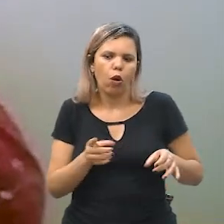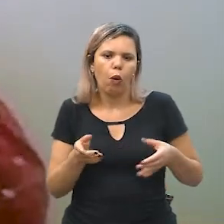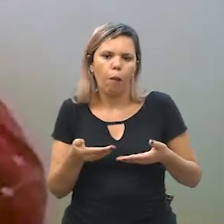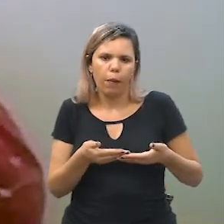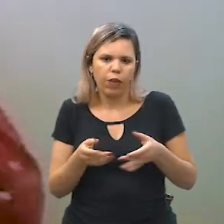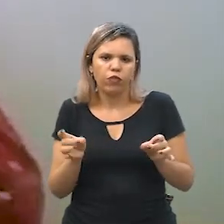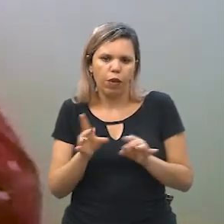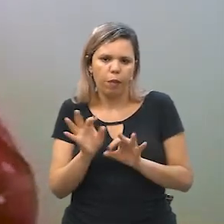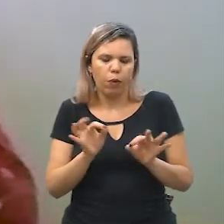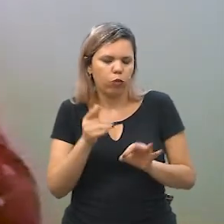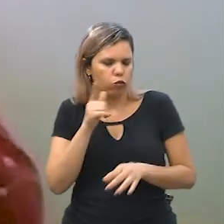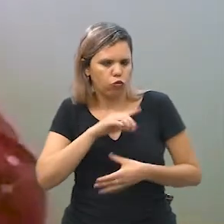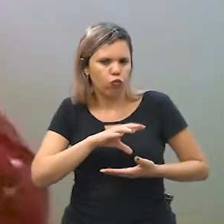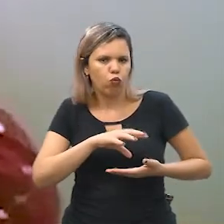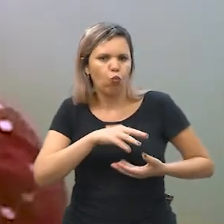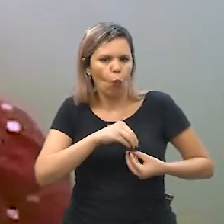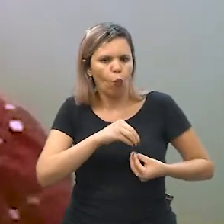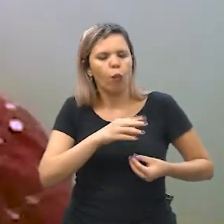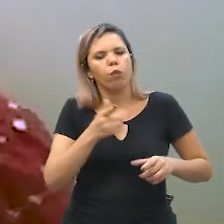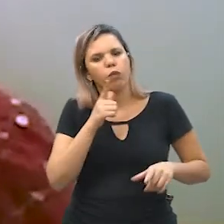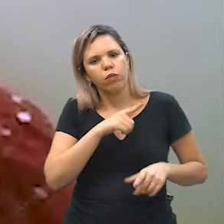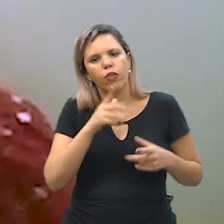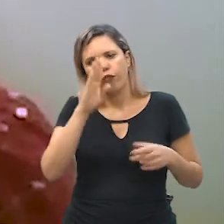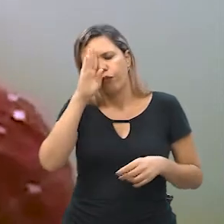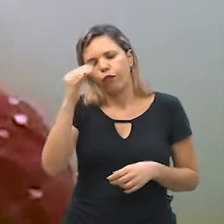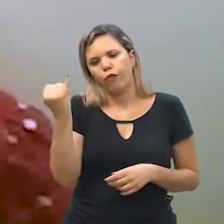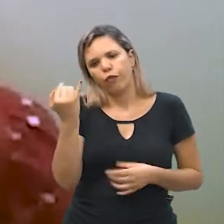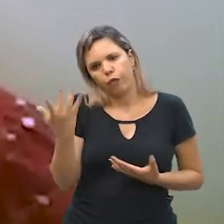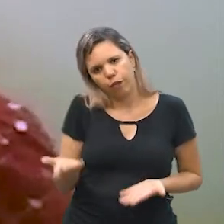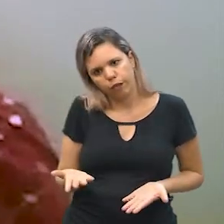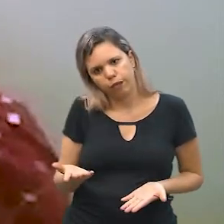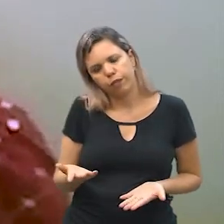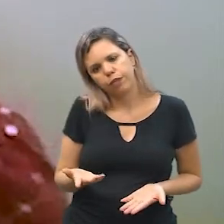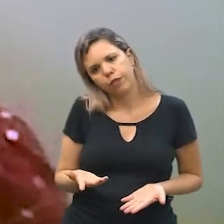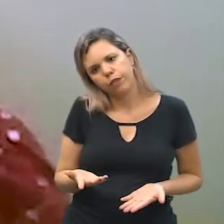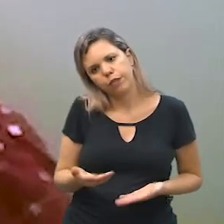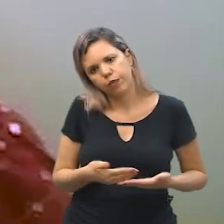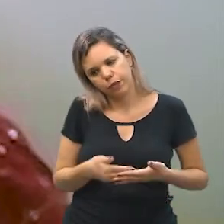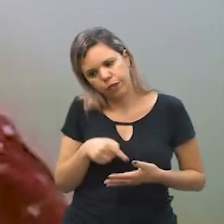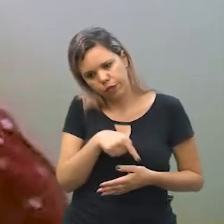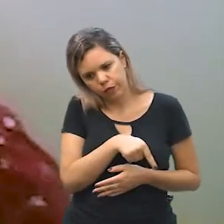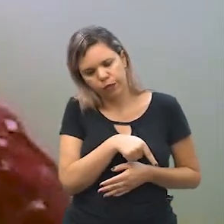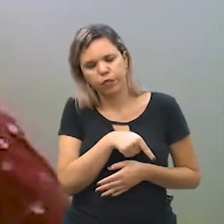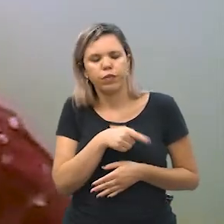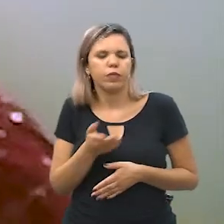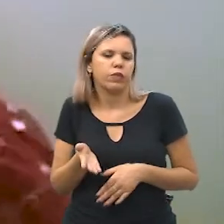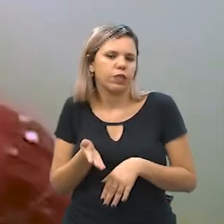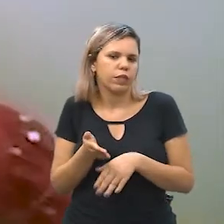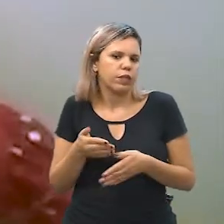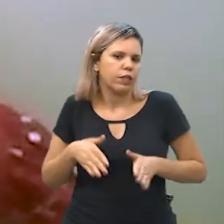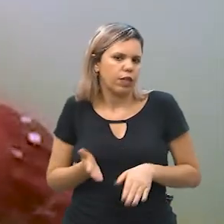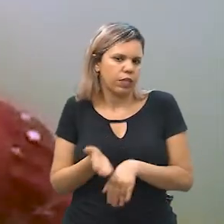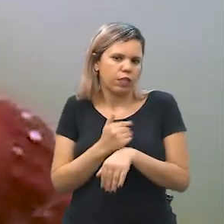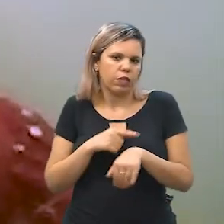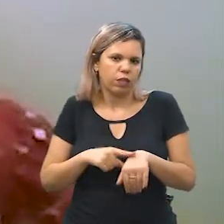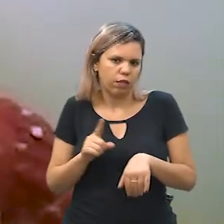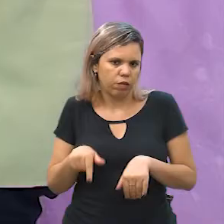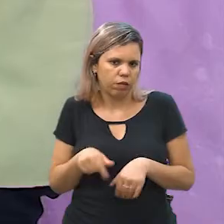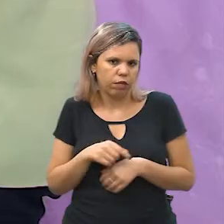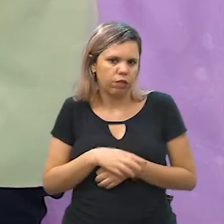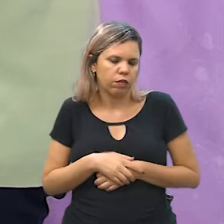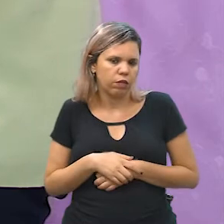pronto. Então, a amamentação é fundamental, mesmo nesses bebês que são pré-termo, e isso é um processo